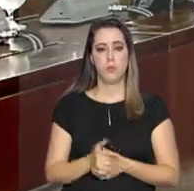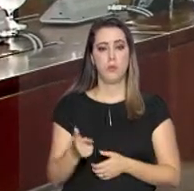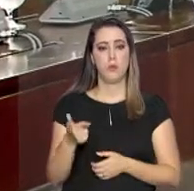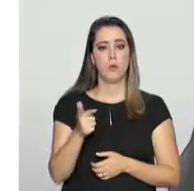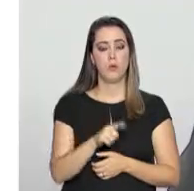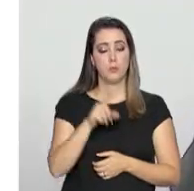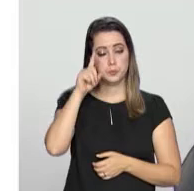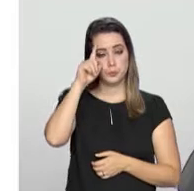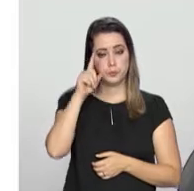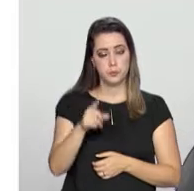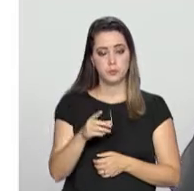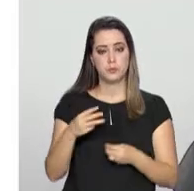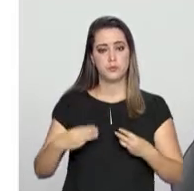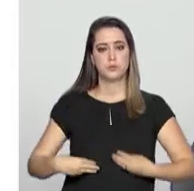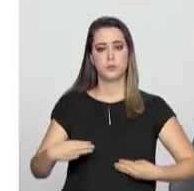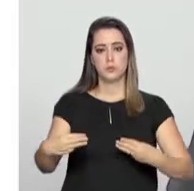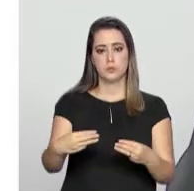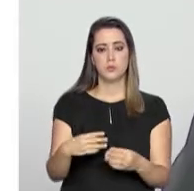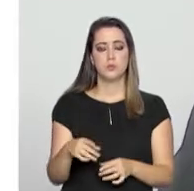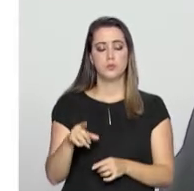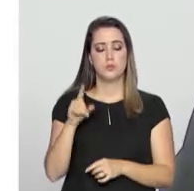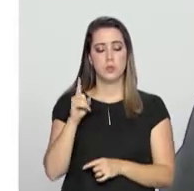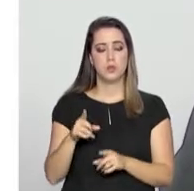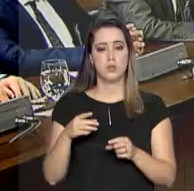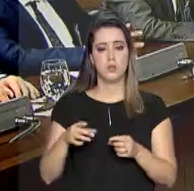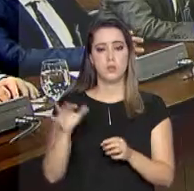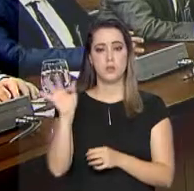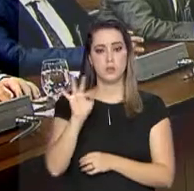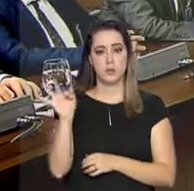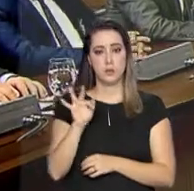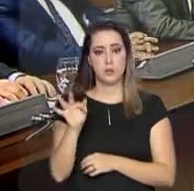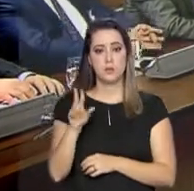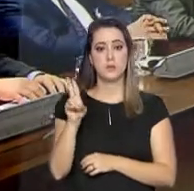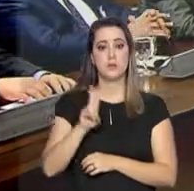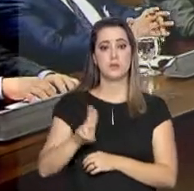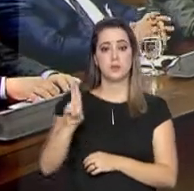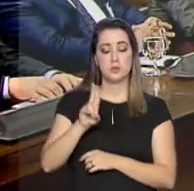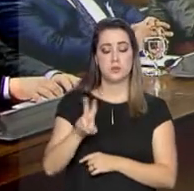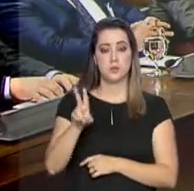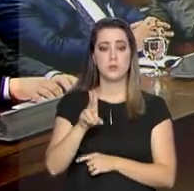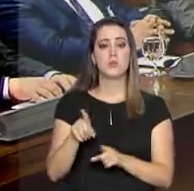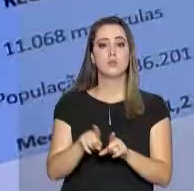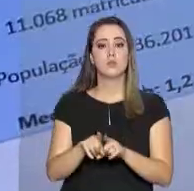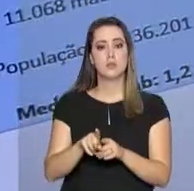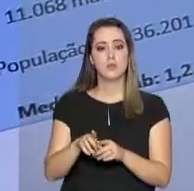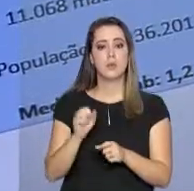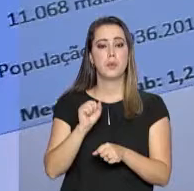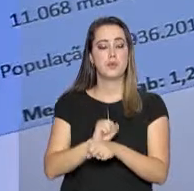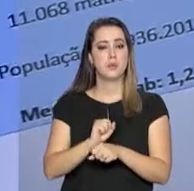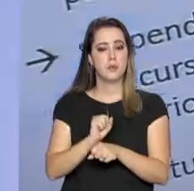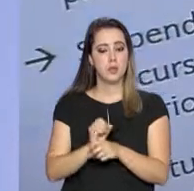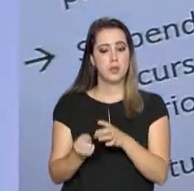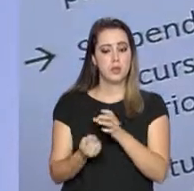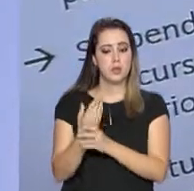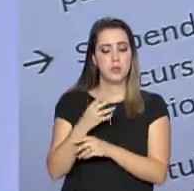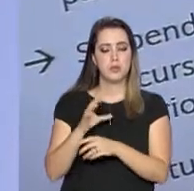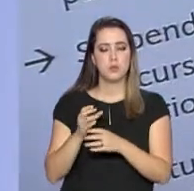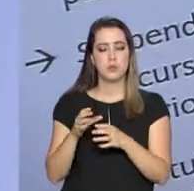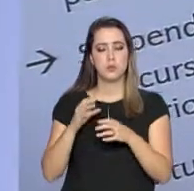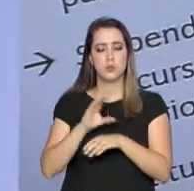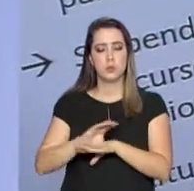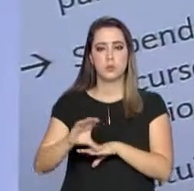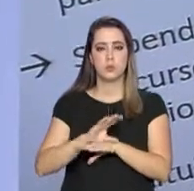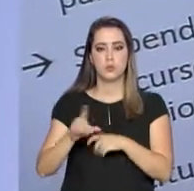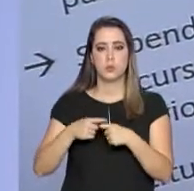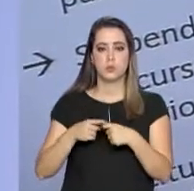faculdades estaduais e municipais também ficam a moratória na criação de cursos de medicina segundo o conselho federal de medicina